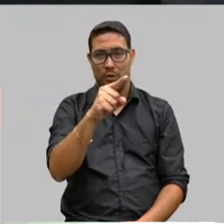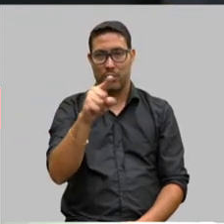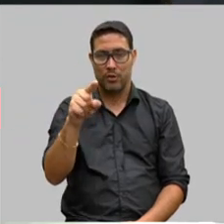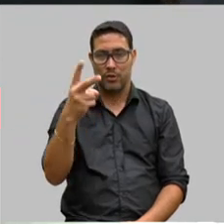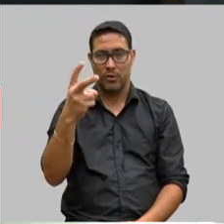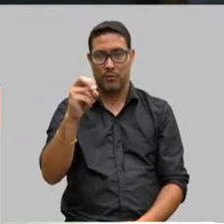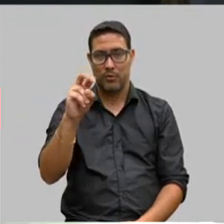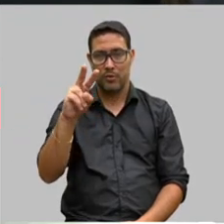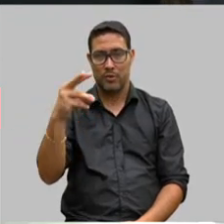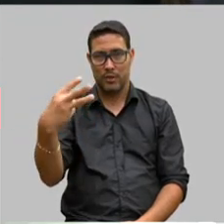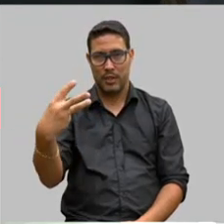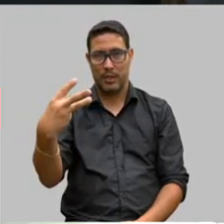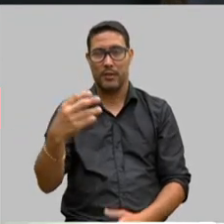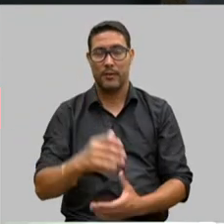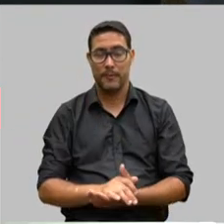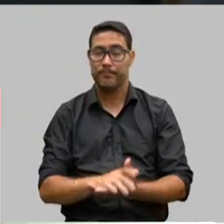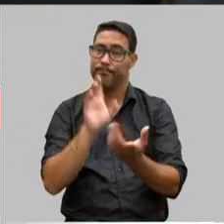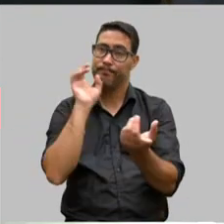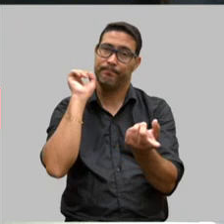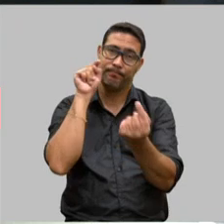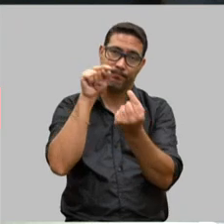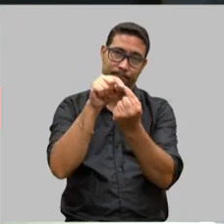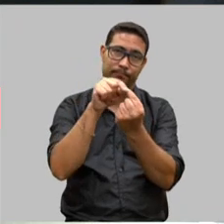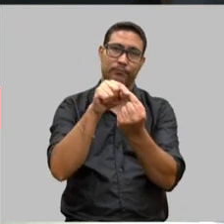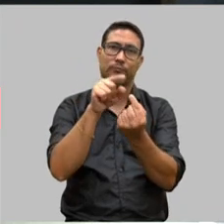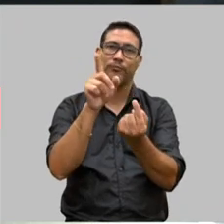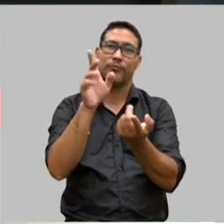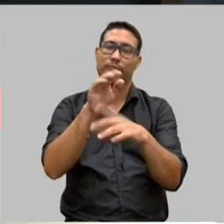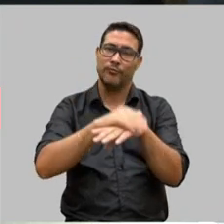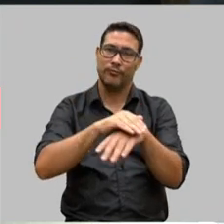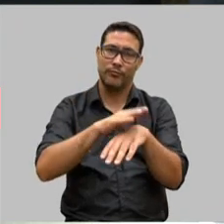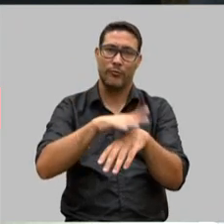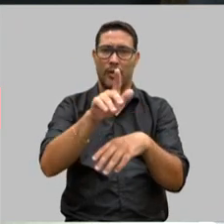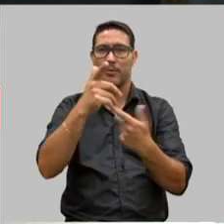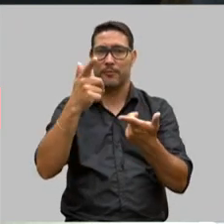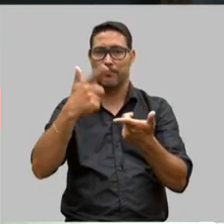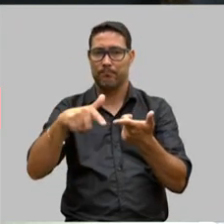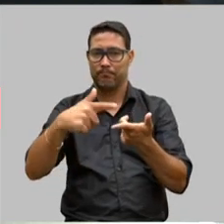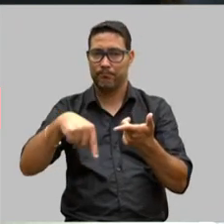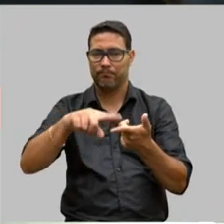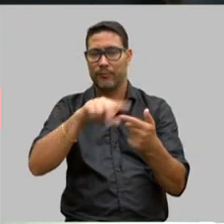2022-2023, relacionando 289 decretos de anomalias,